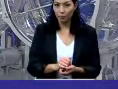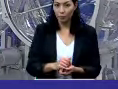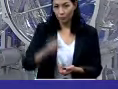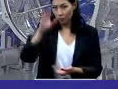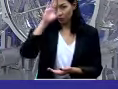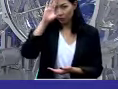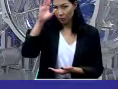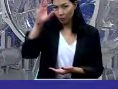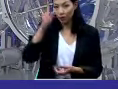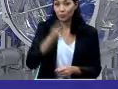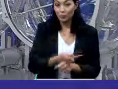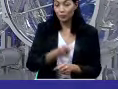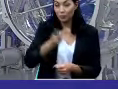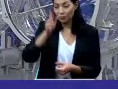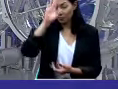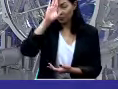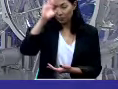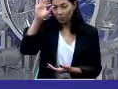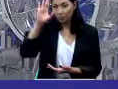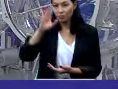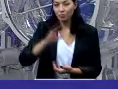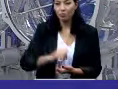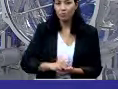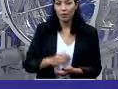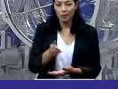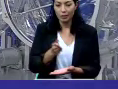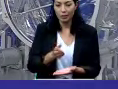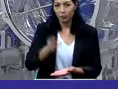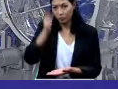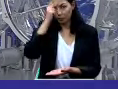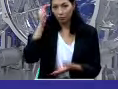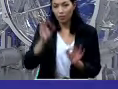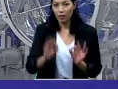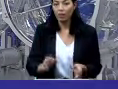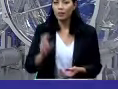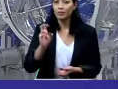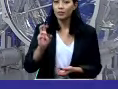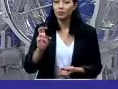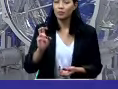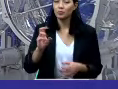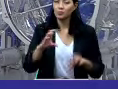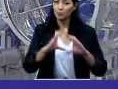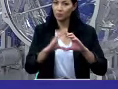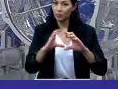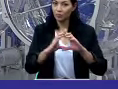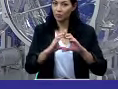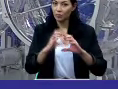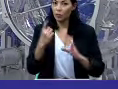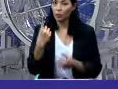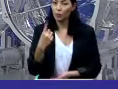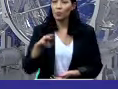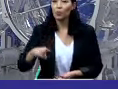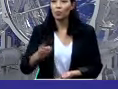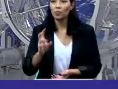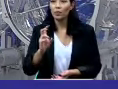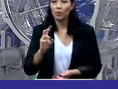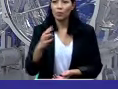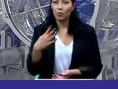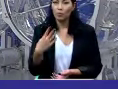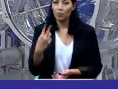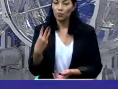faixa principal da Quina. O valor que será dividido entre os acertadores dos cinco números será de